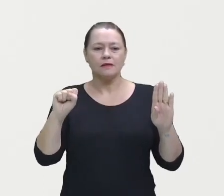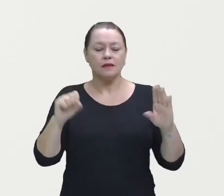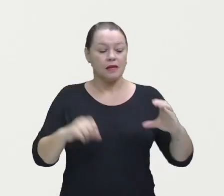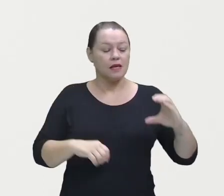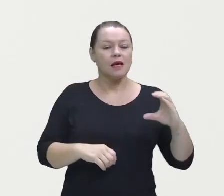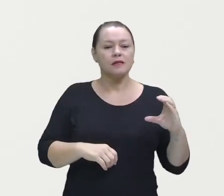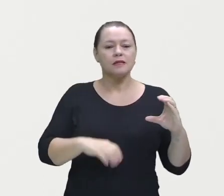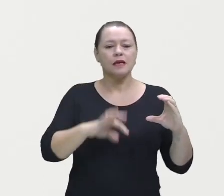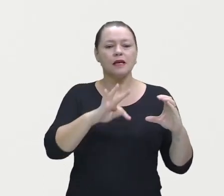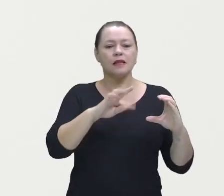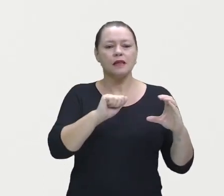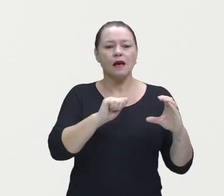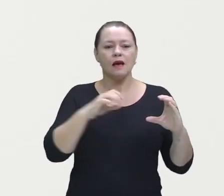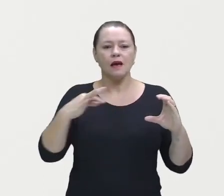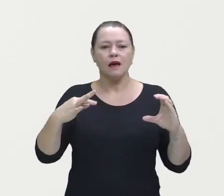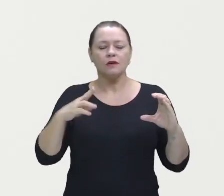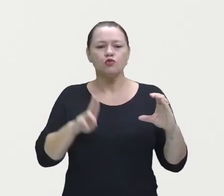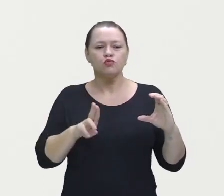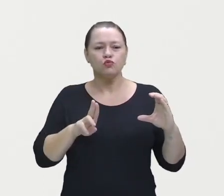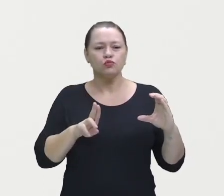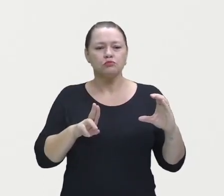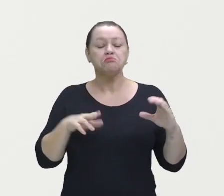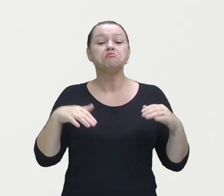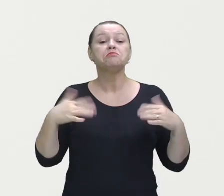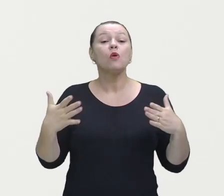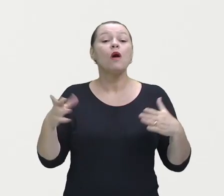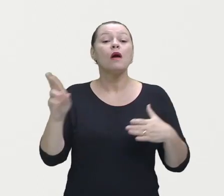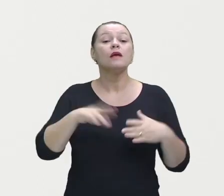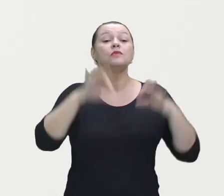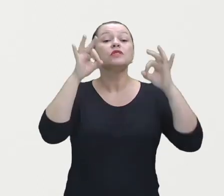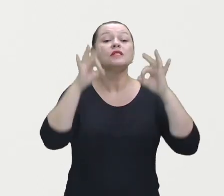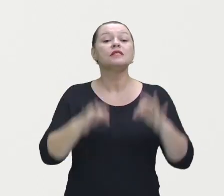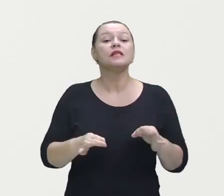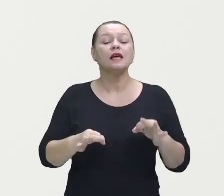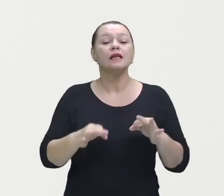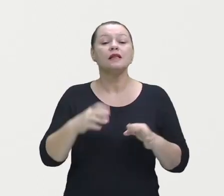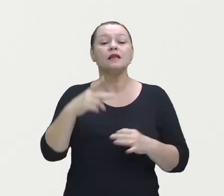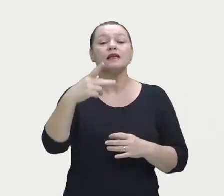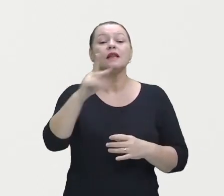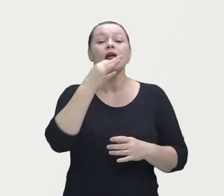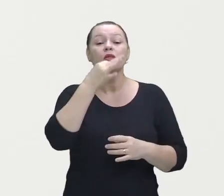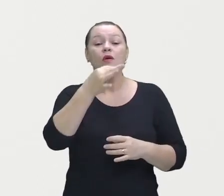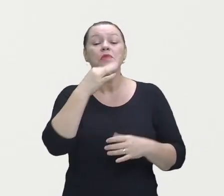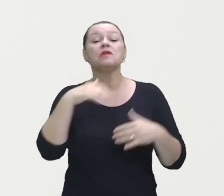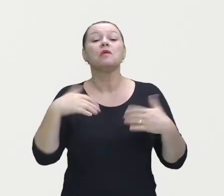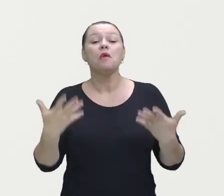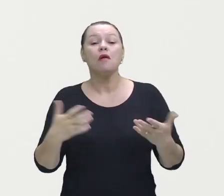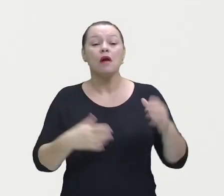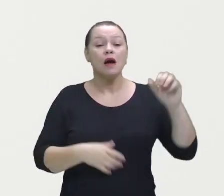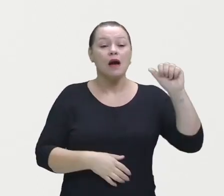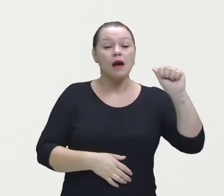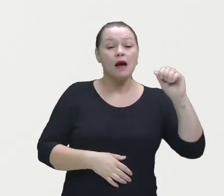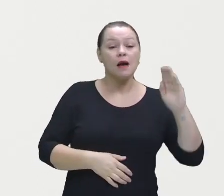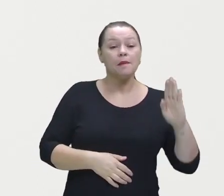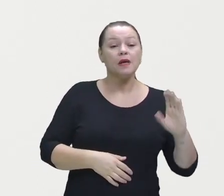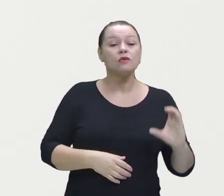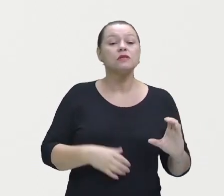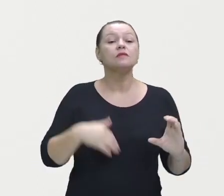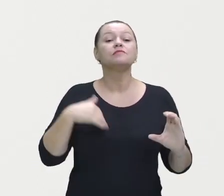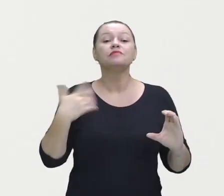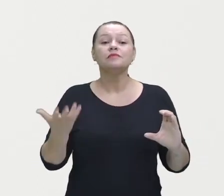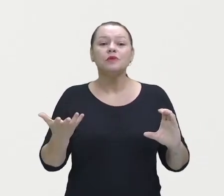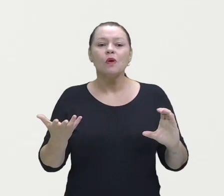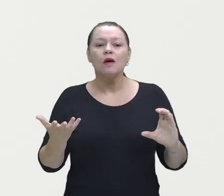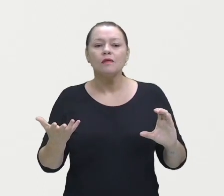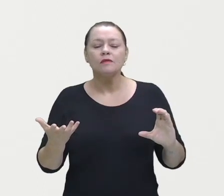letra C, tatu. Qual é a questão que você acha que é correta? Qual a alternativa? Vamos lá,